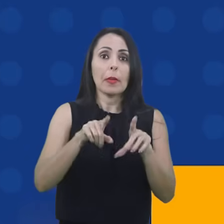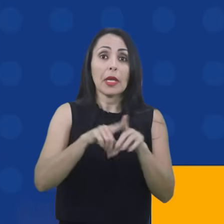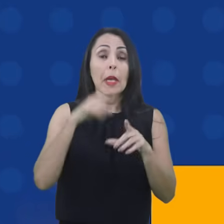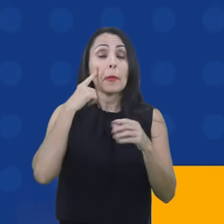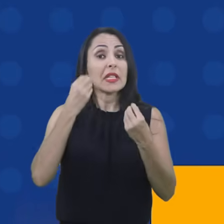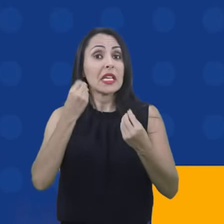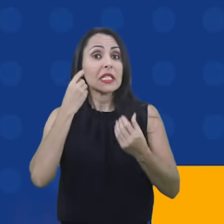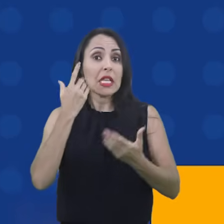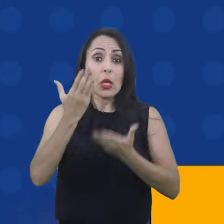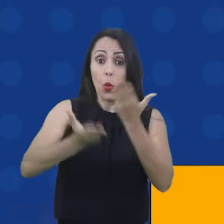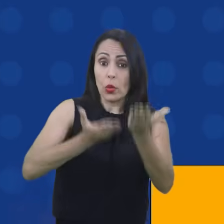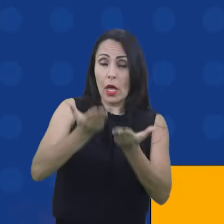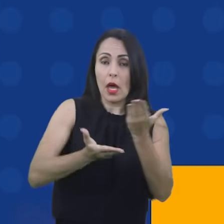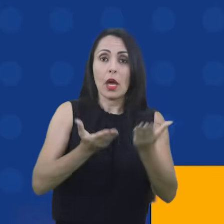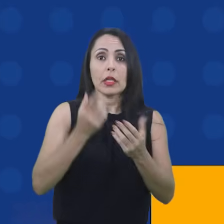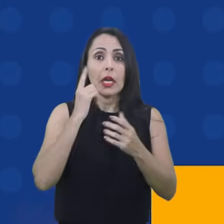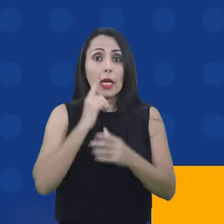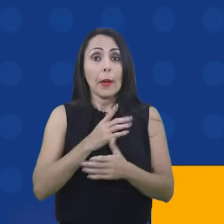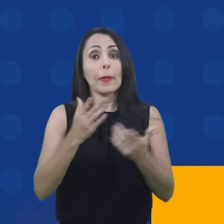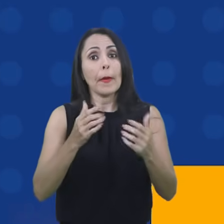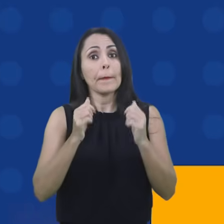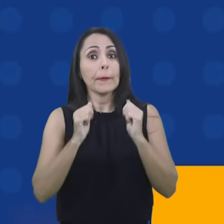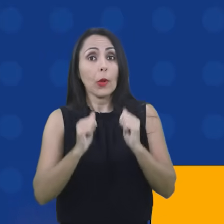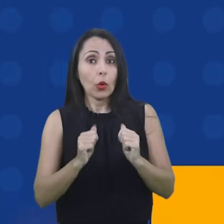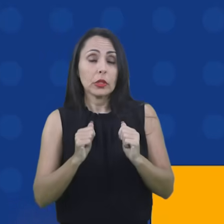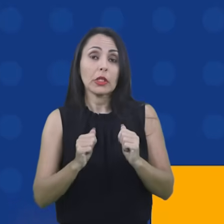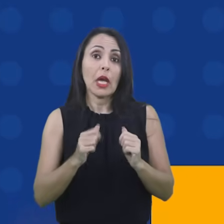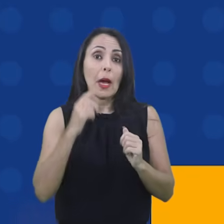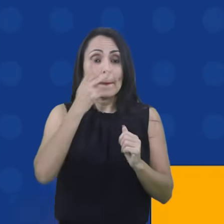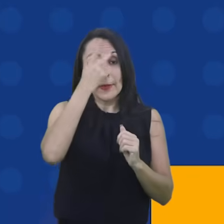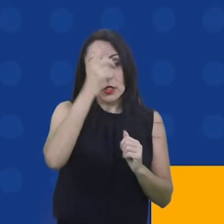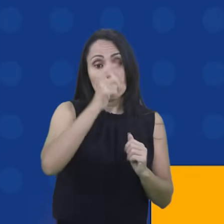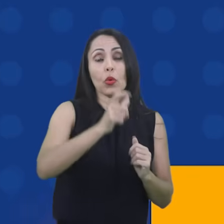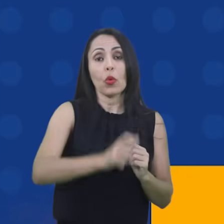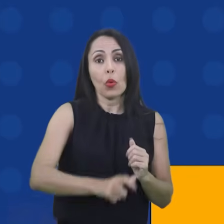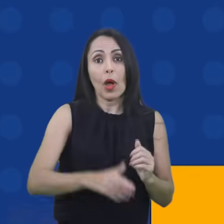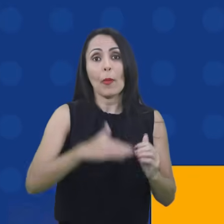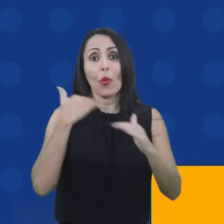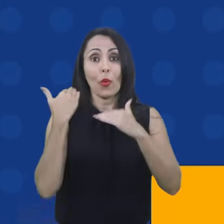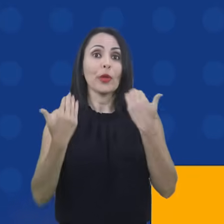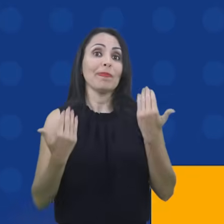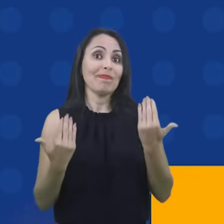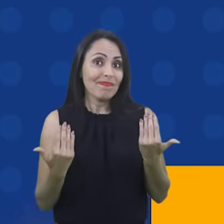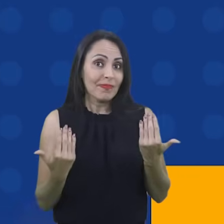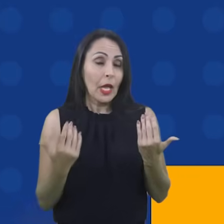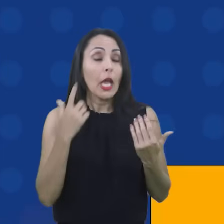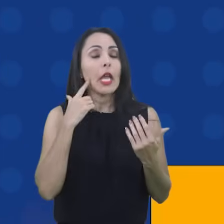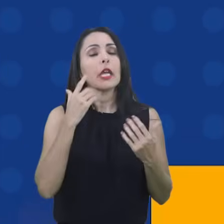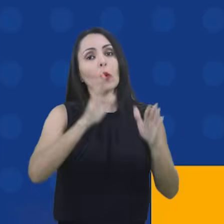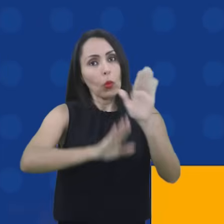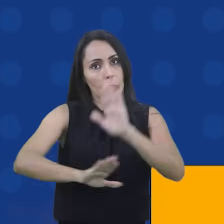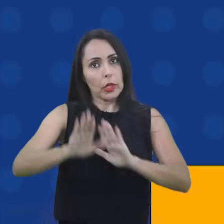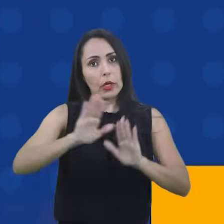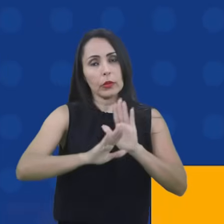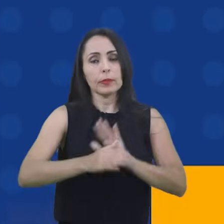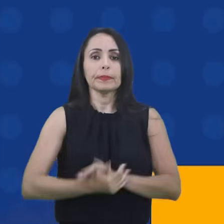não tratada de imediato pode, inclusive, né, levar o paciente aí a óbito. Então, todo cuidado nesse sentido. Né?